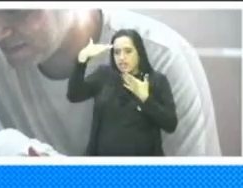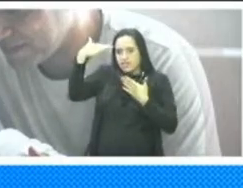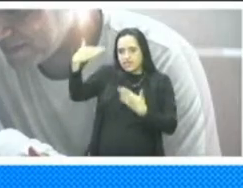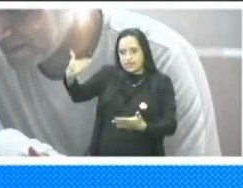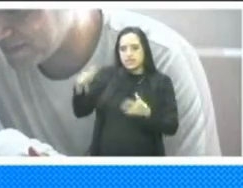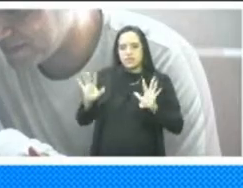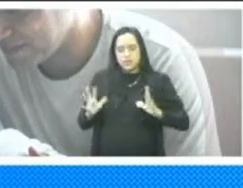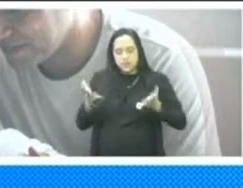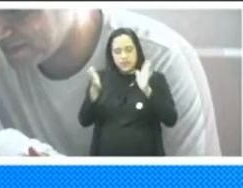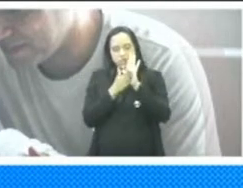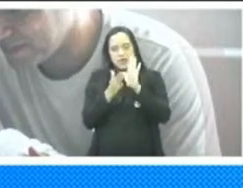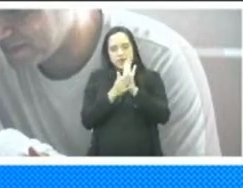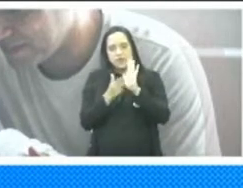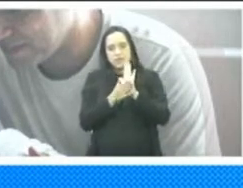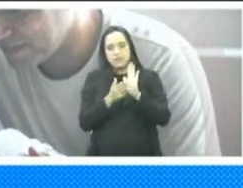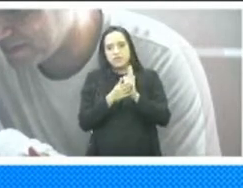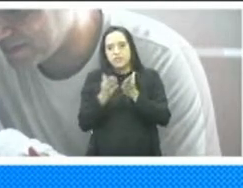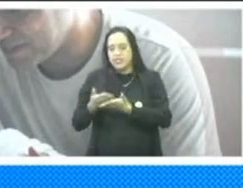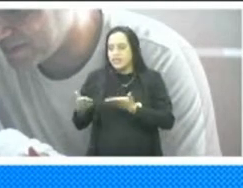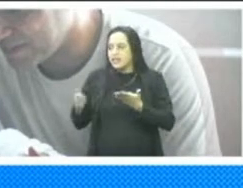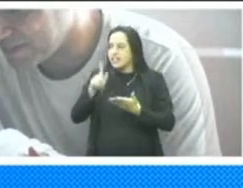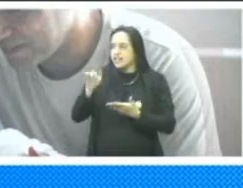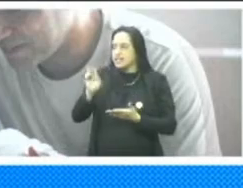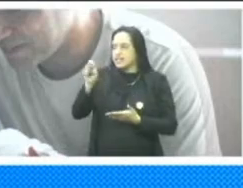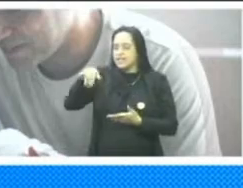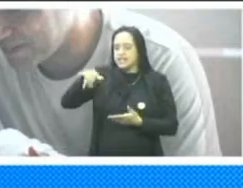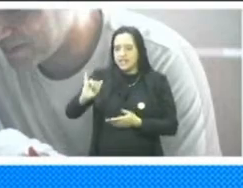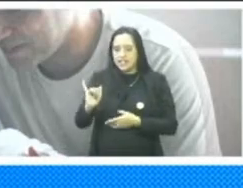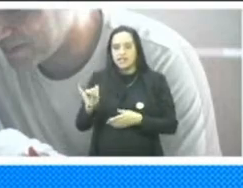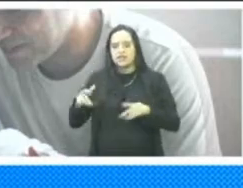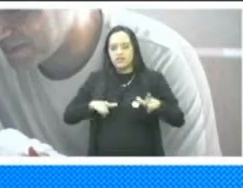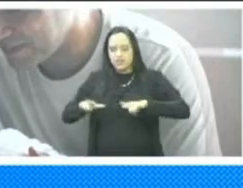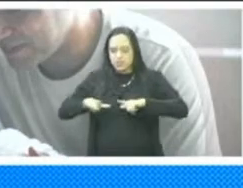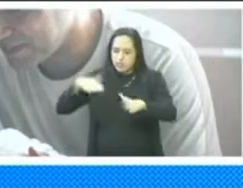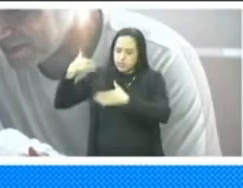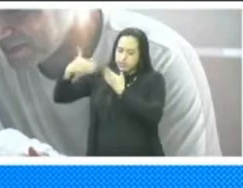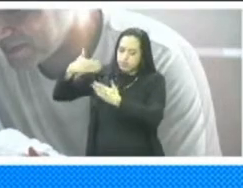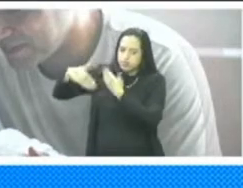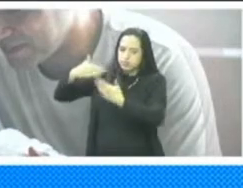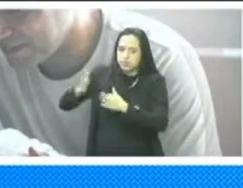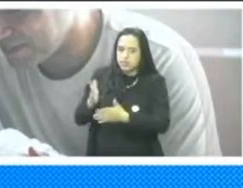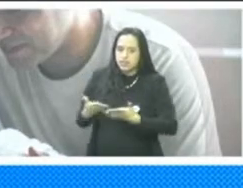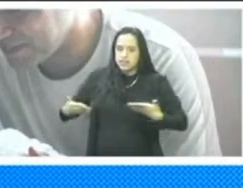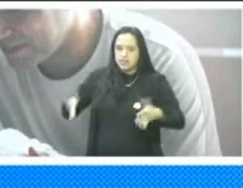né, parabenizar a Zene pelo trabalho que ela vem desenvolvendo aí à frente